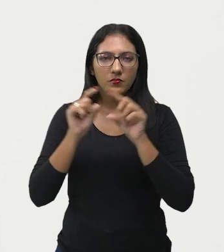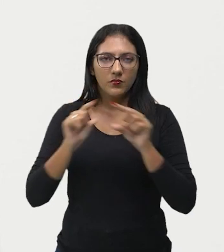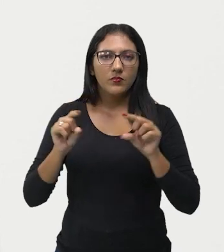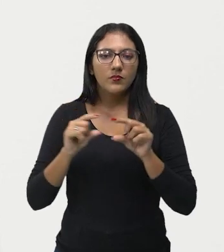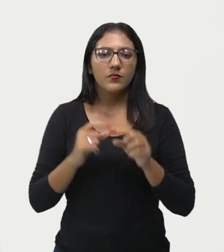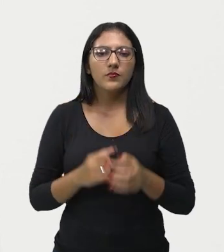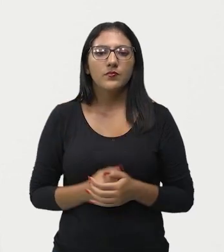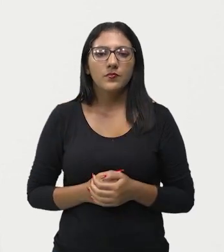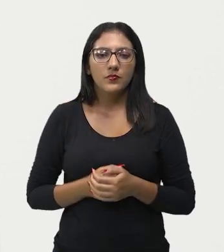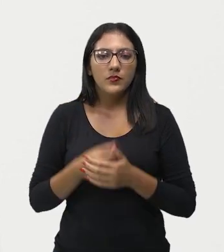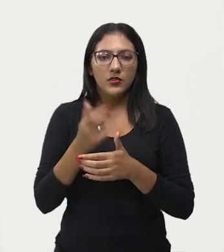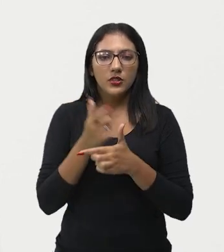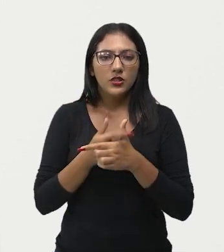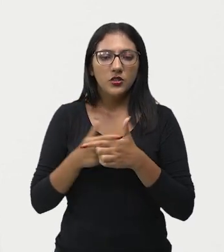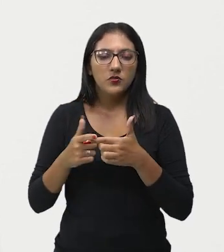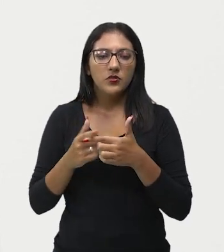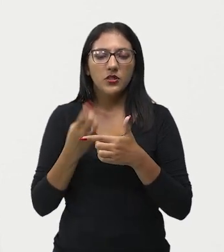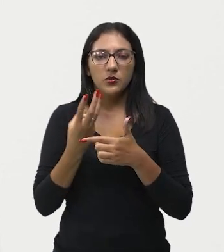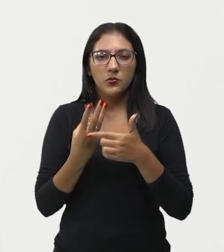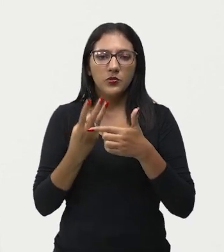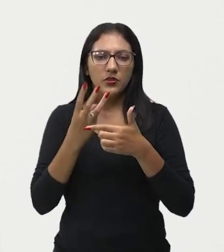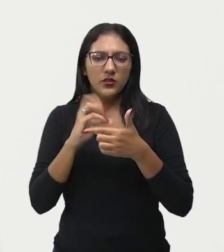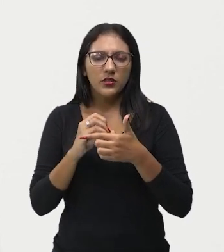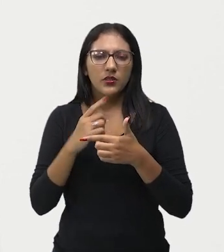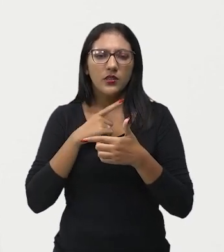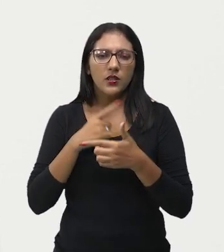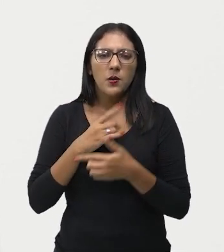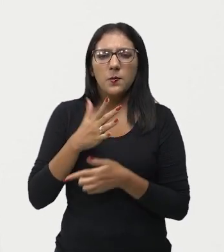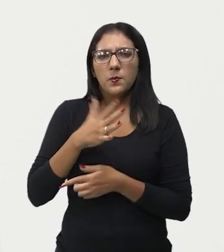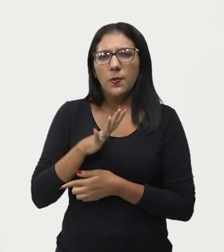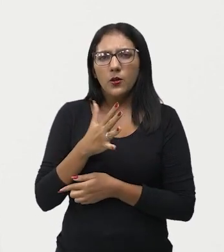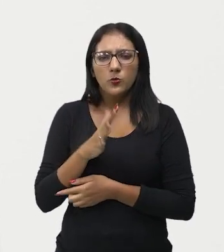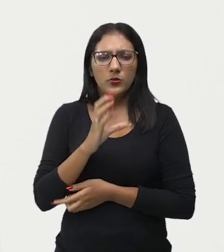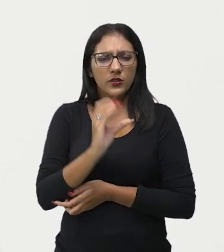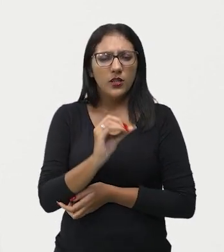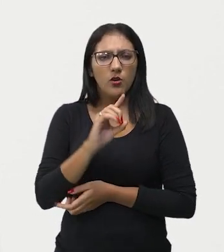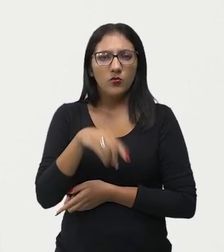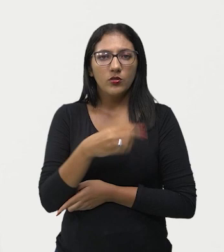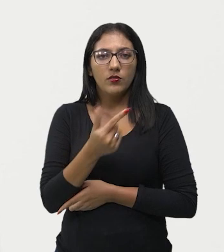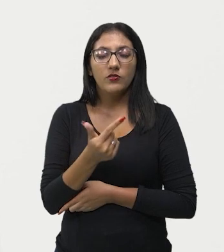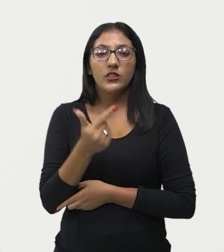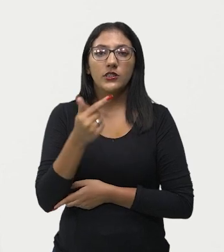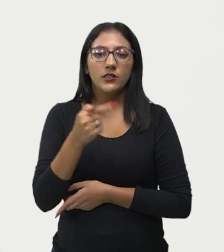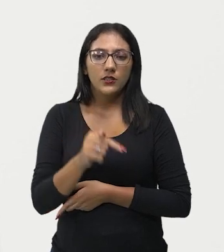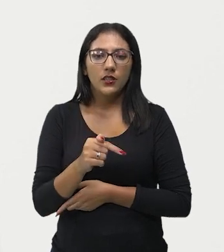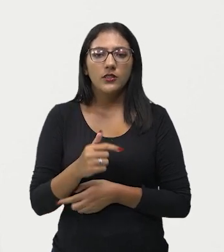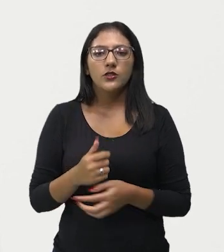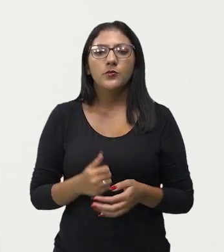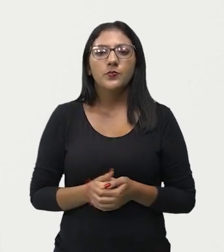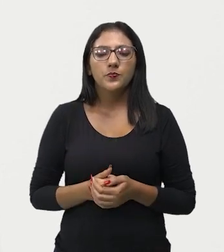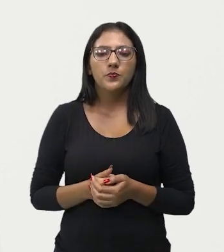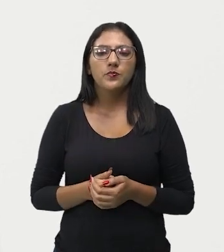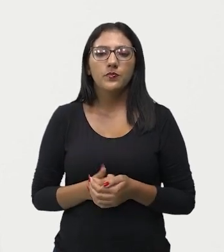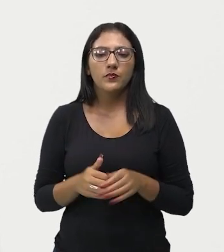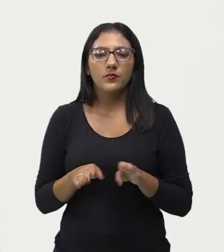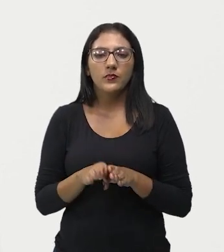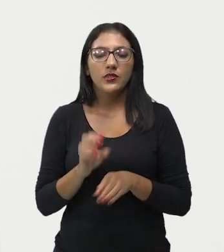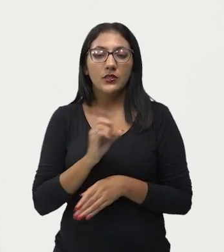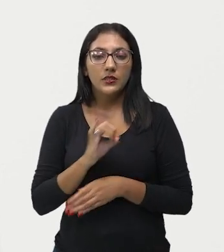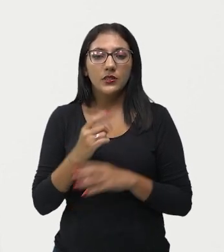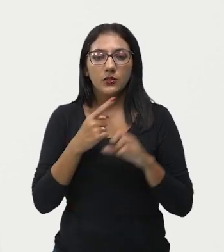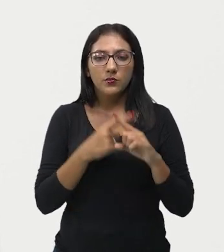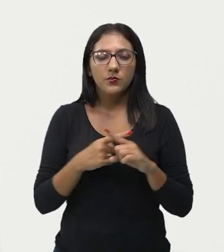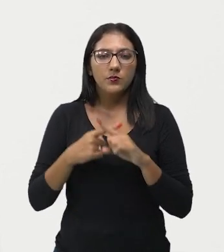que dividindo, alunos, 8 por 30 dá aproximadamente 0,27 e que a gente